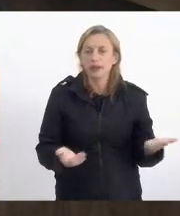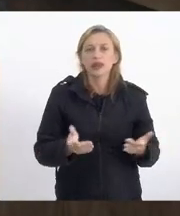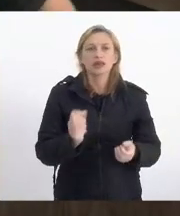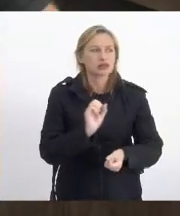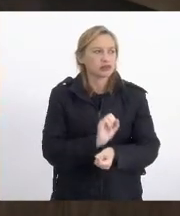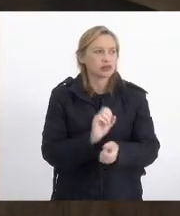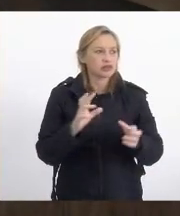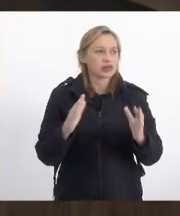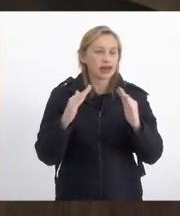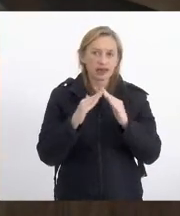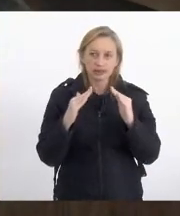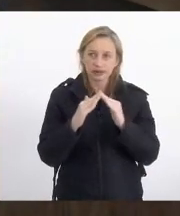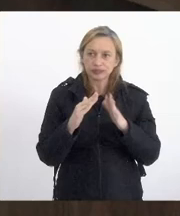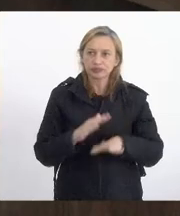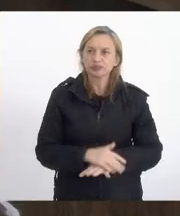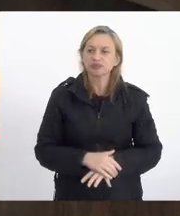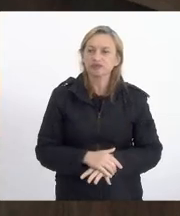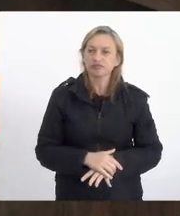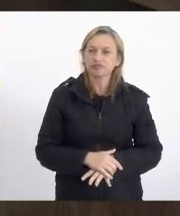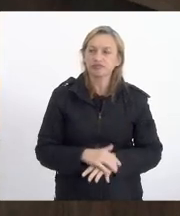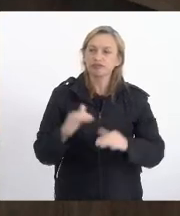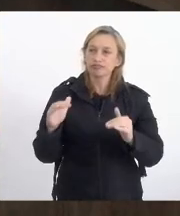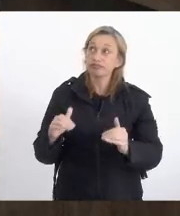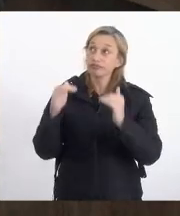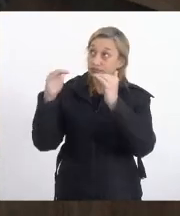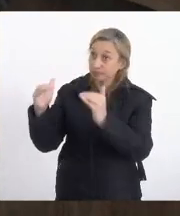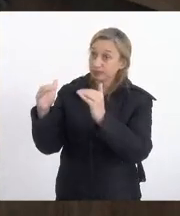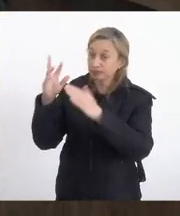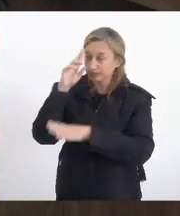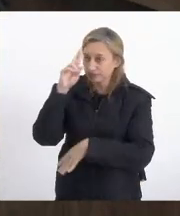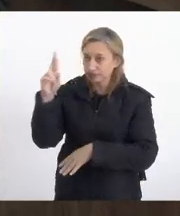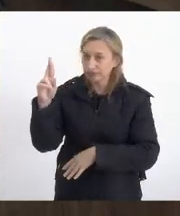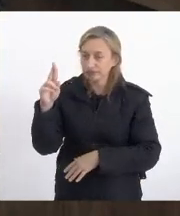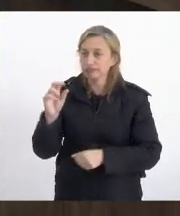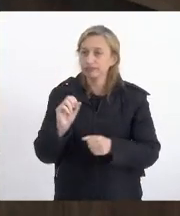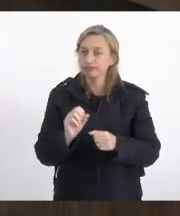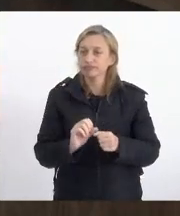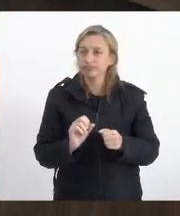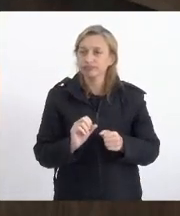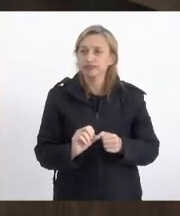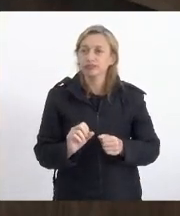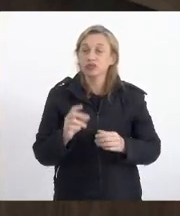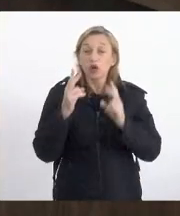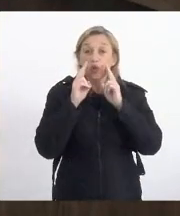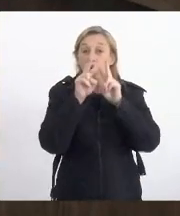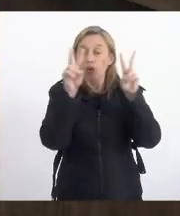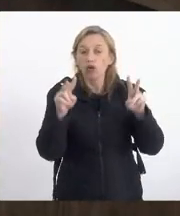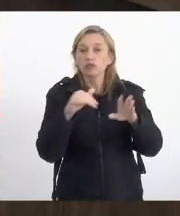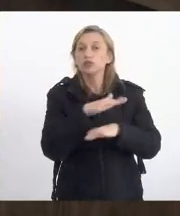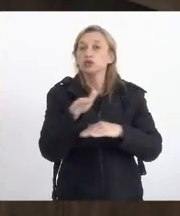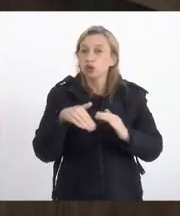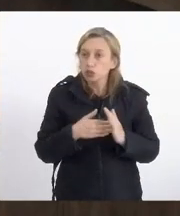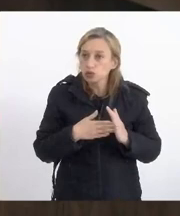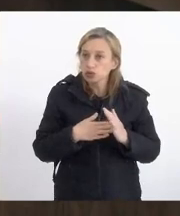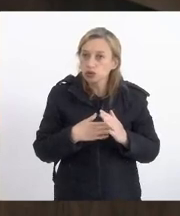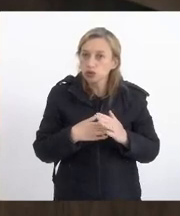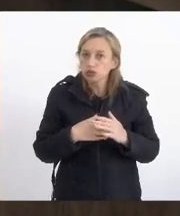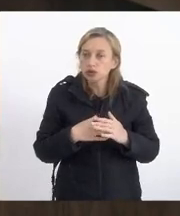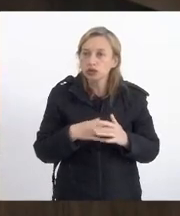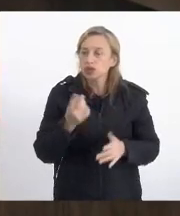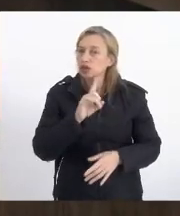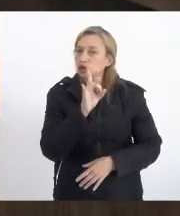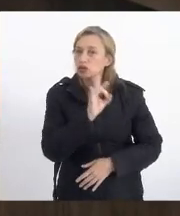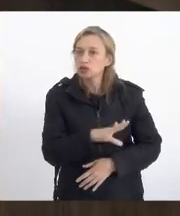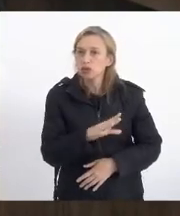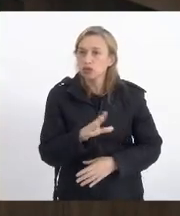forma excelência que a Vossa Excelência está fazendo, olhe por todos, eu digo por todos, e não